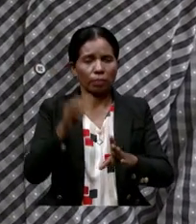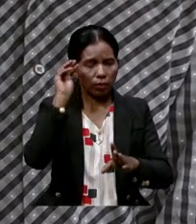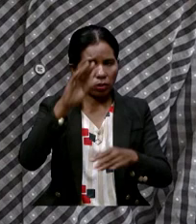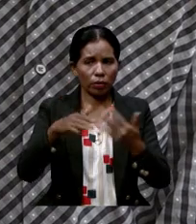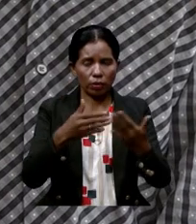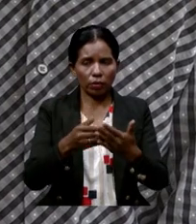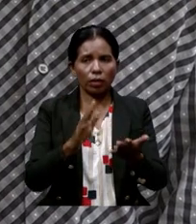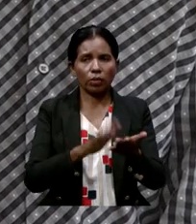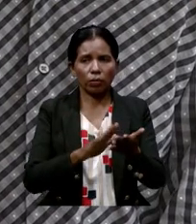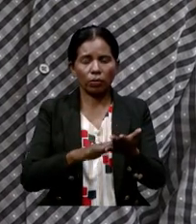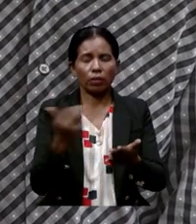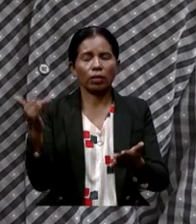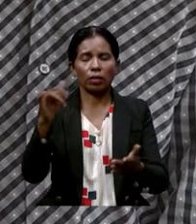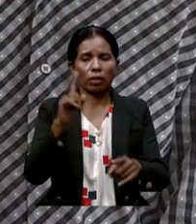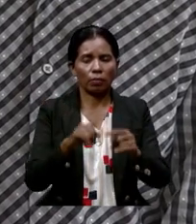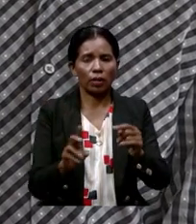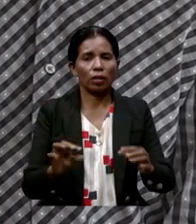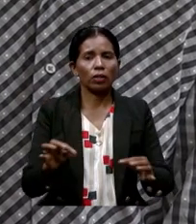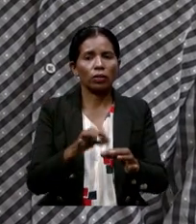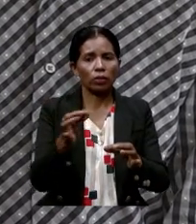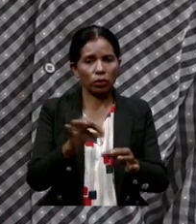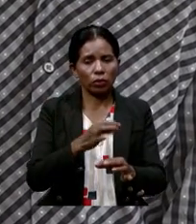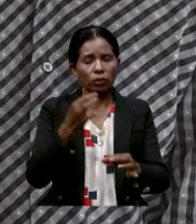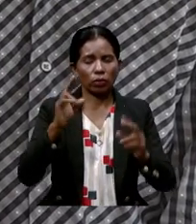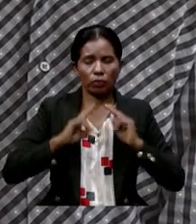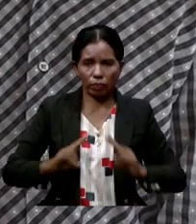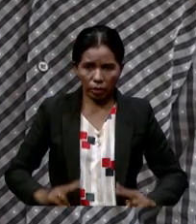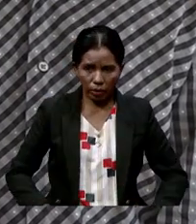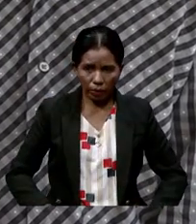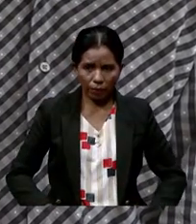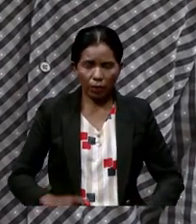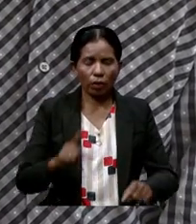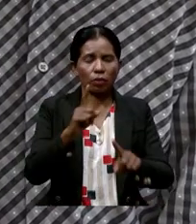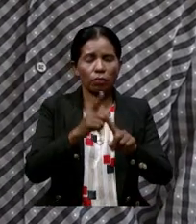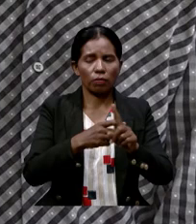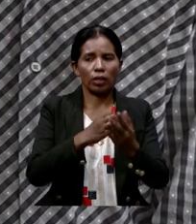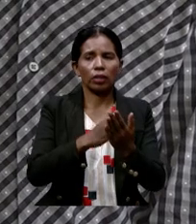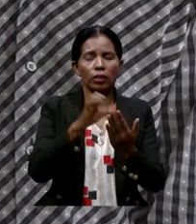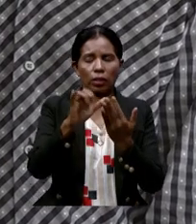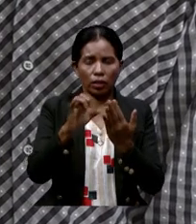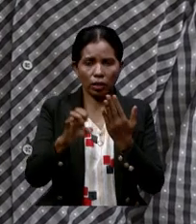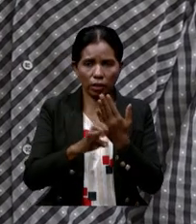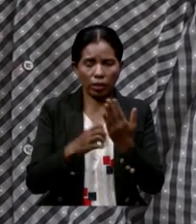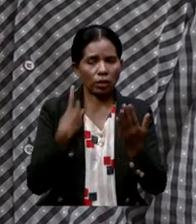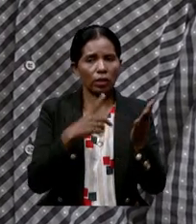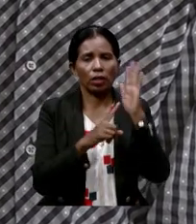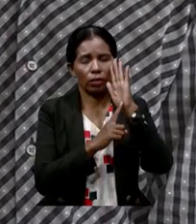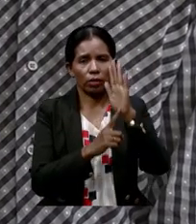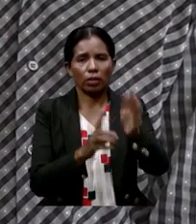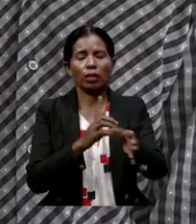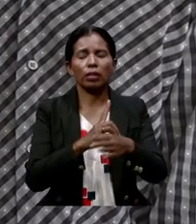escola ser a label suku farra, né? Ia início de janeiro, né? Ita hato ne tene pedido